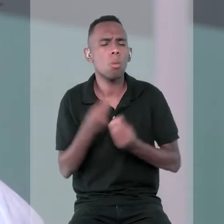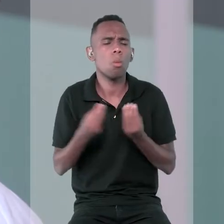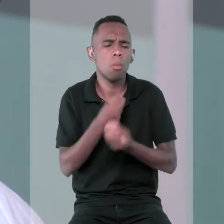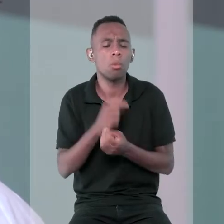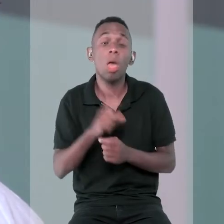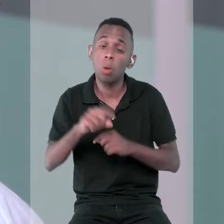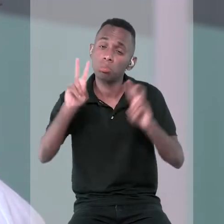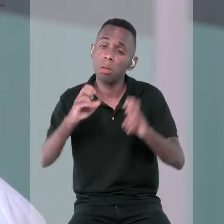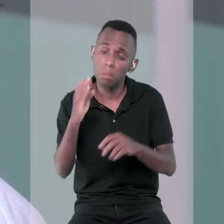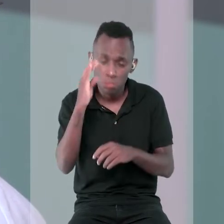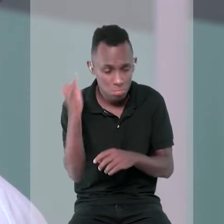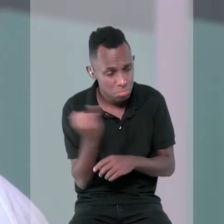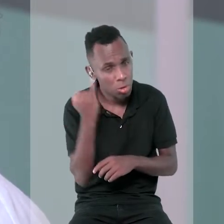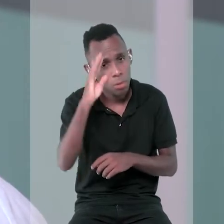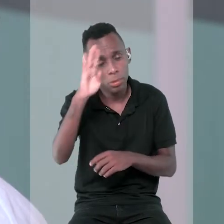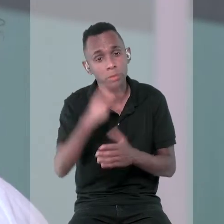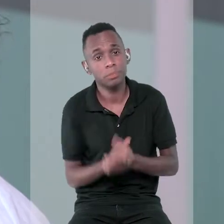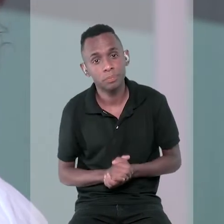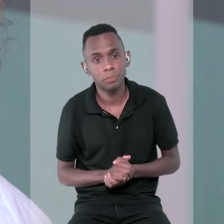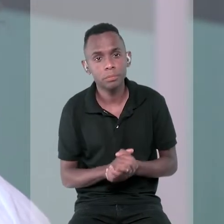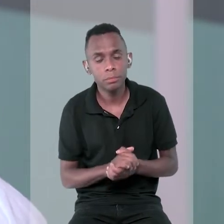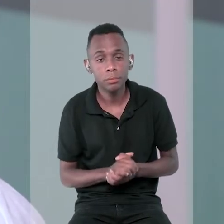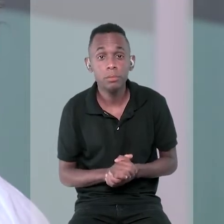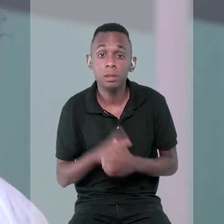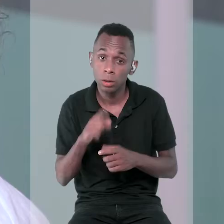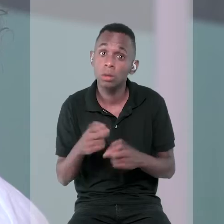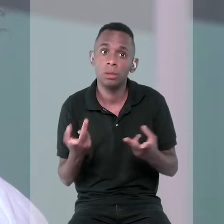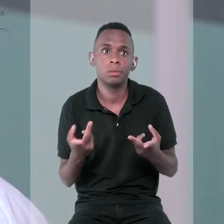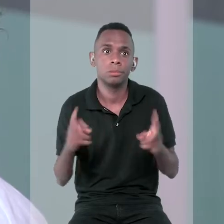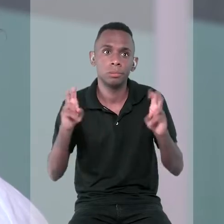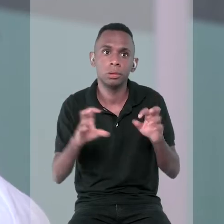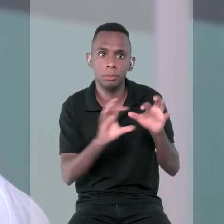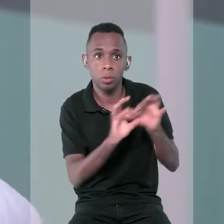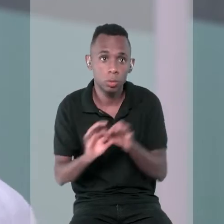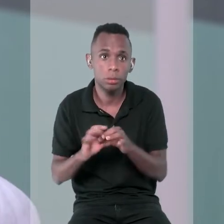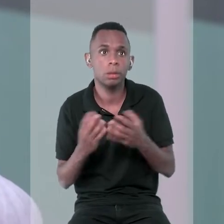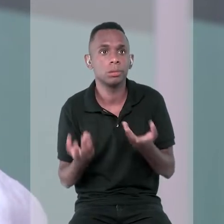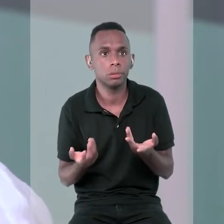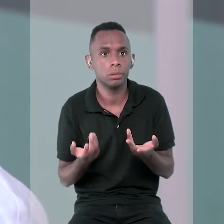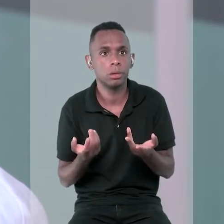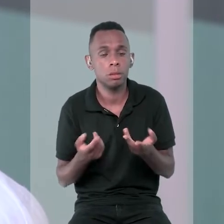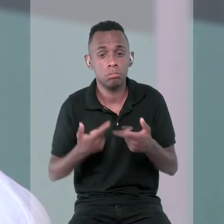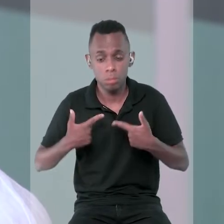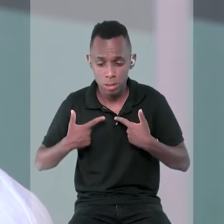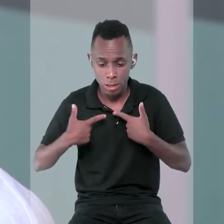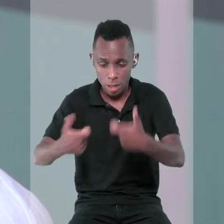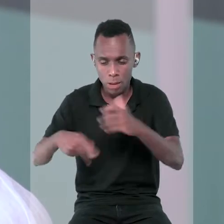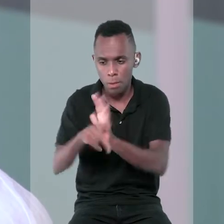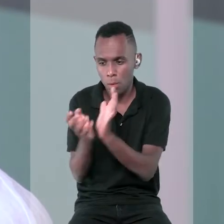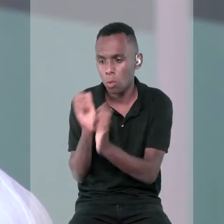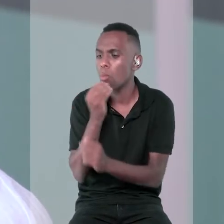Né? E isso não era pouca coisa em se tratando daquele contexto, né? Em que a guerra era domínio